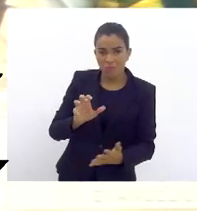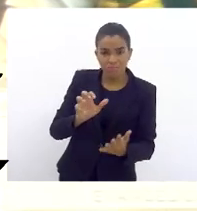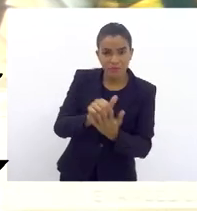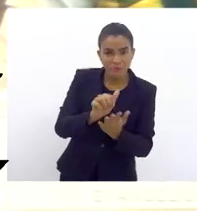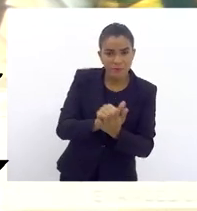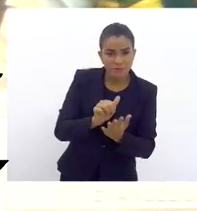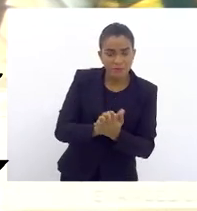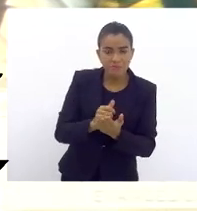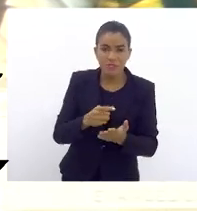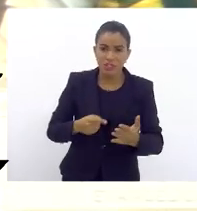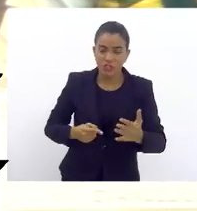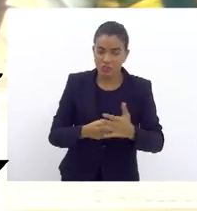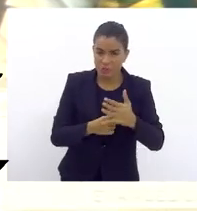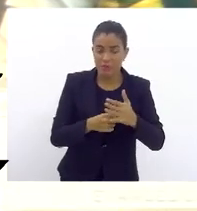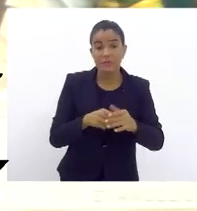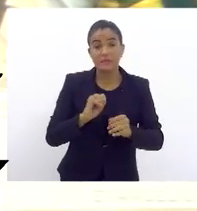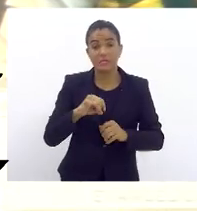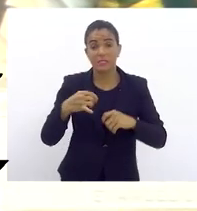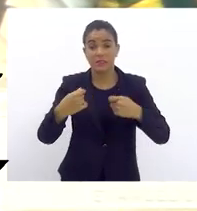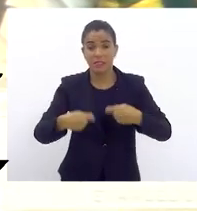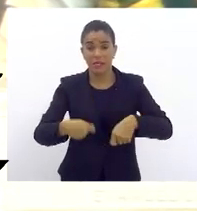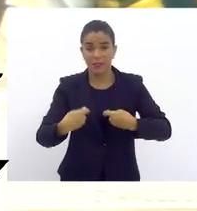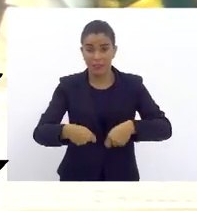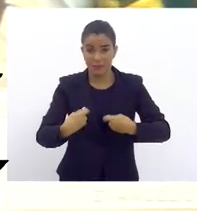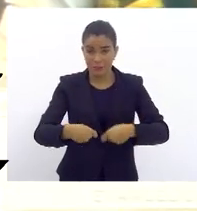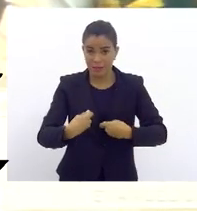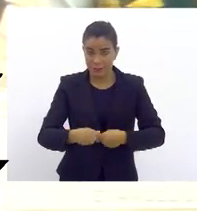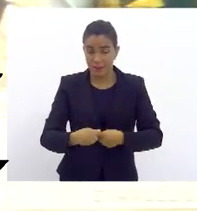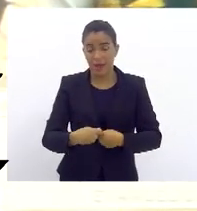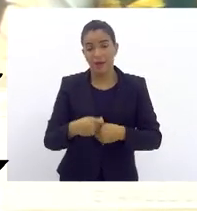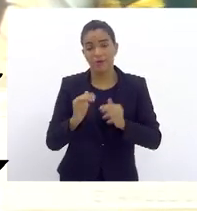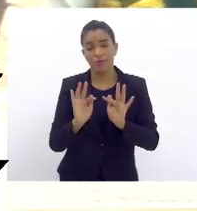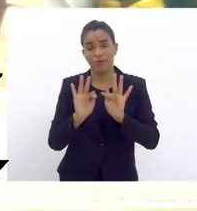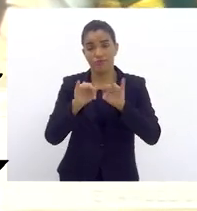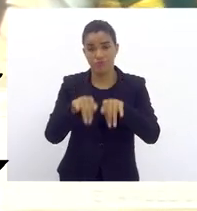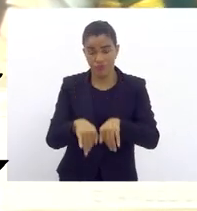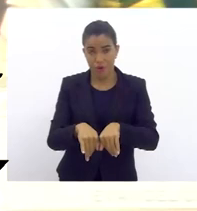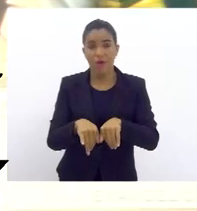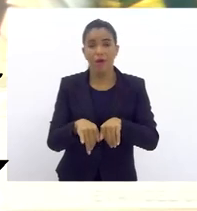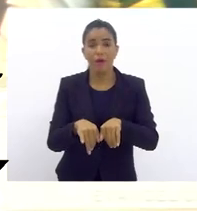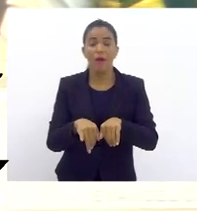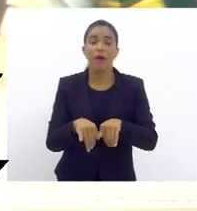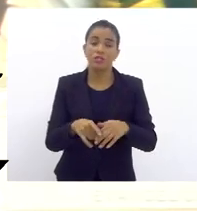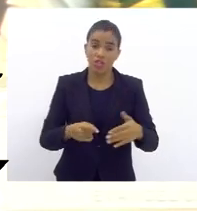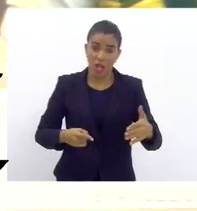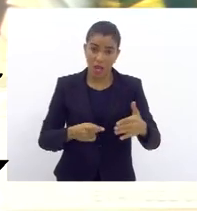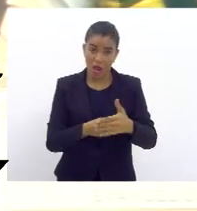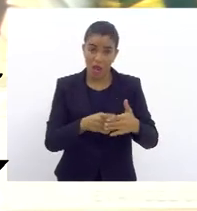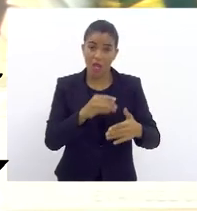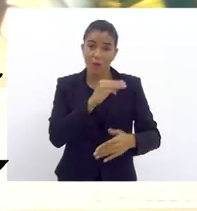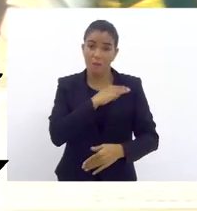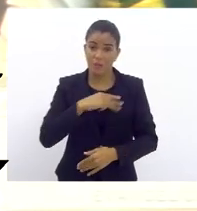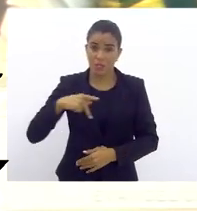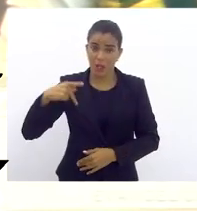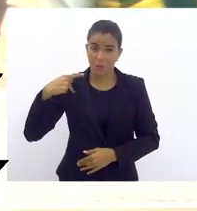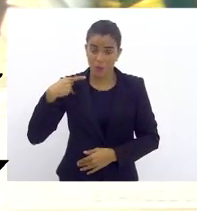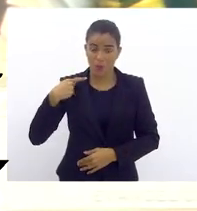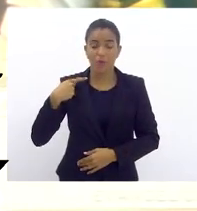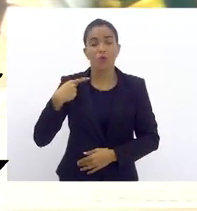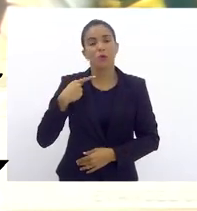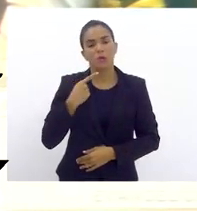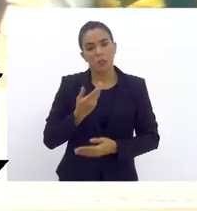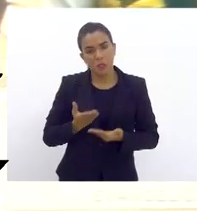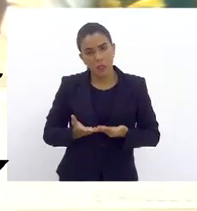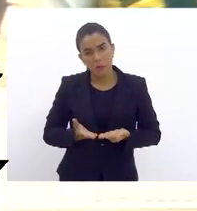investigação e se necessário No final a apresentação da denúncia pelo Ministério Público e